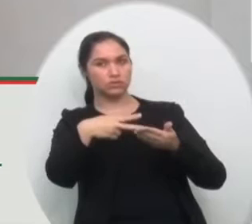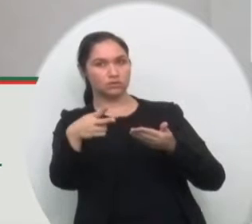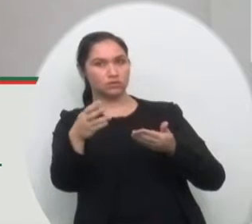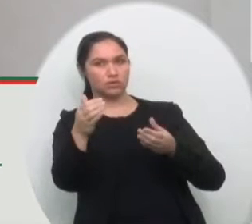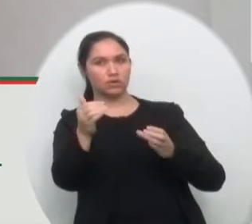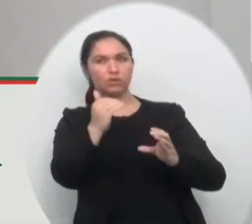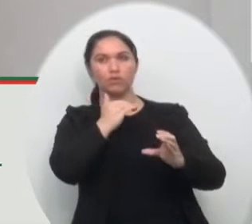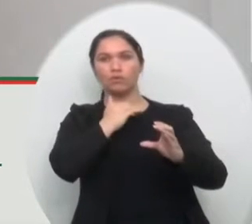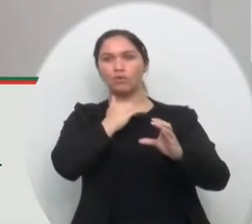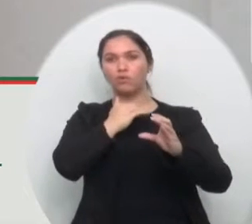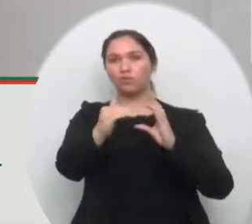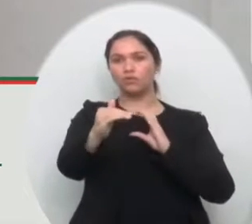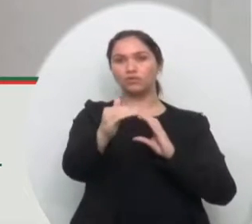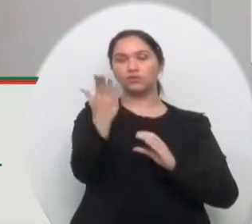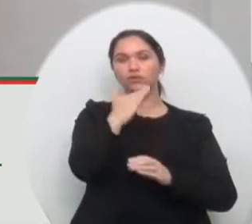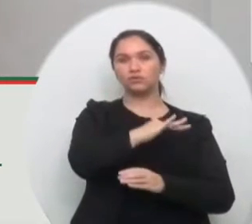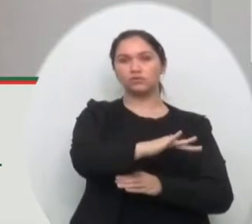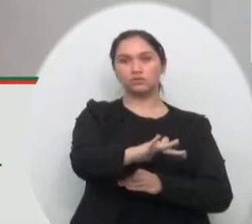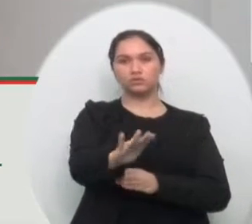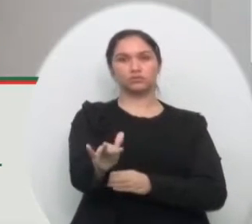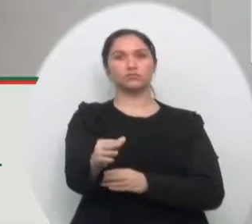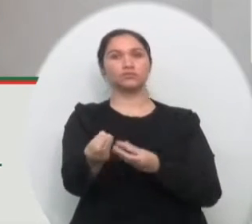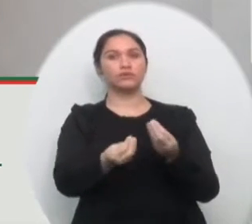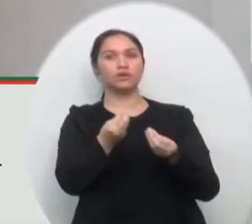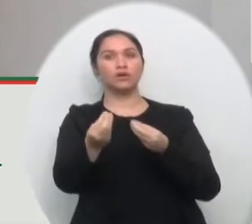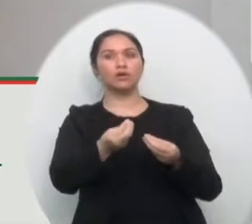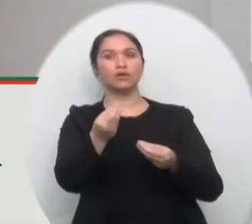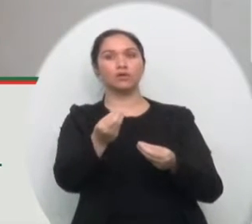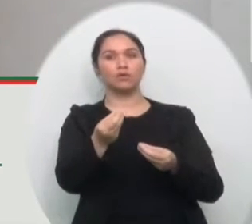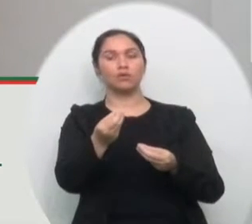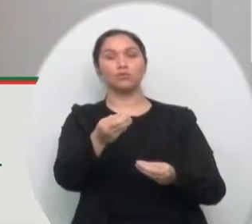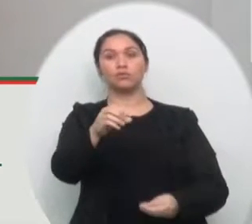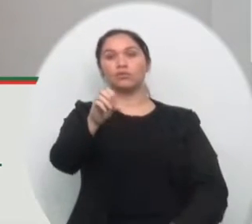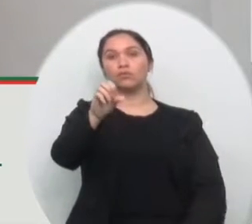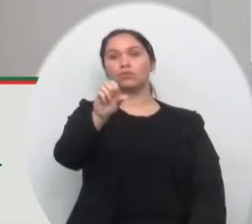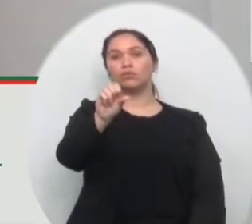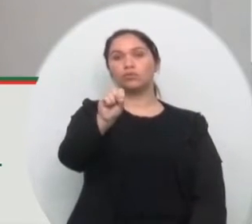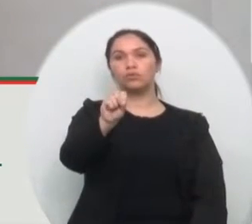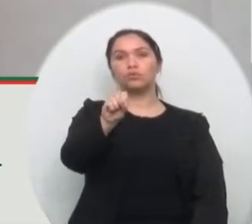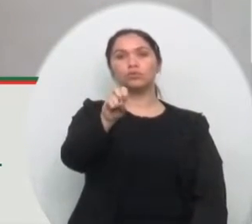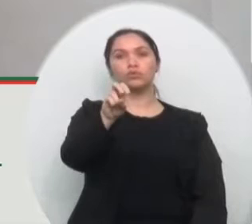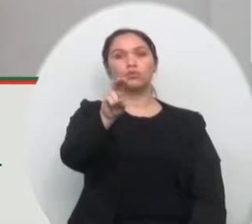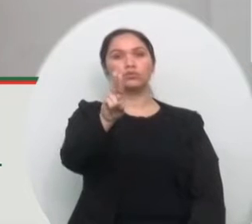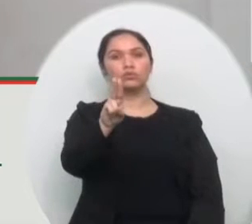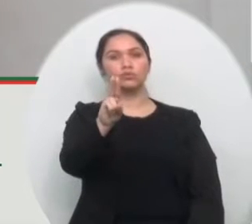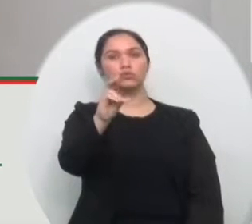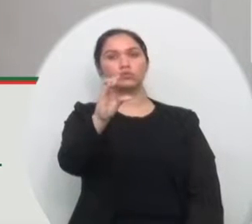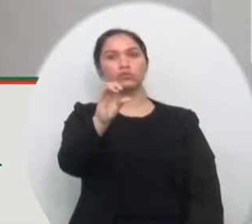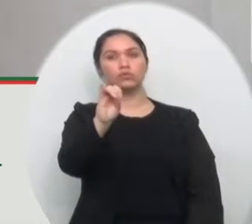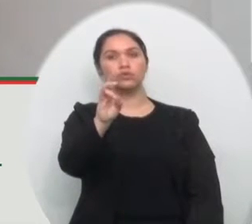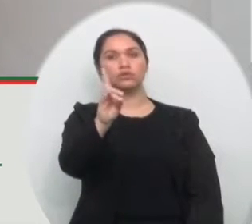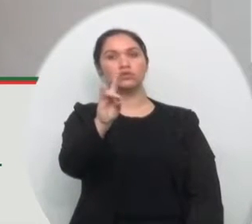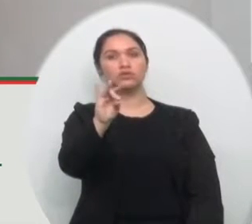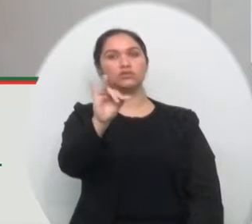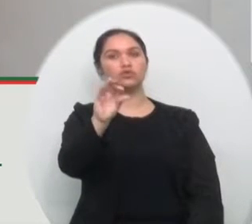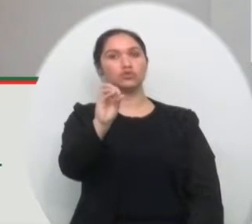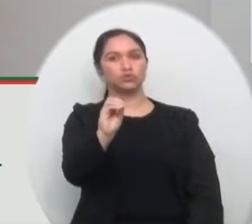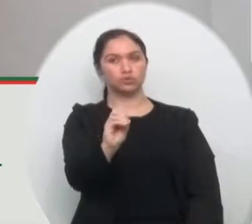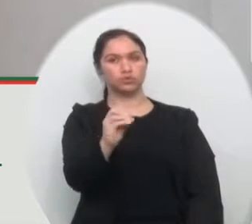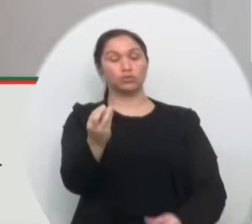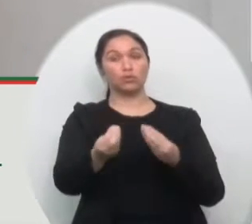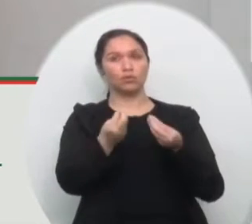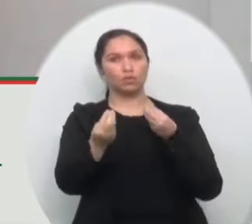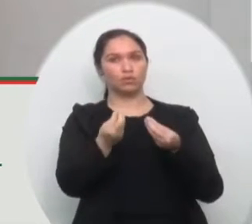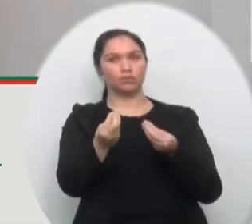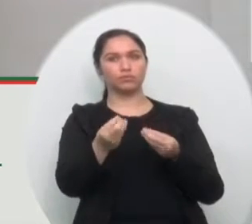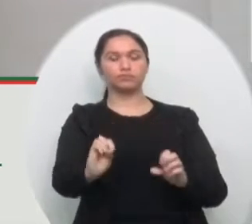ao público infantil, ensinando-lhes como cometer o ato. Então, eu quero aproveitar da audiência, da